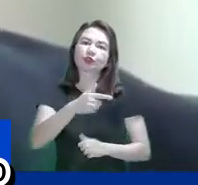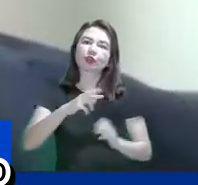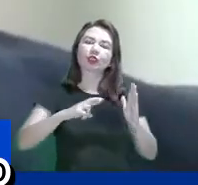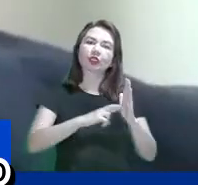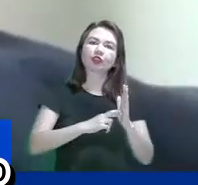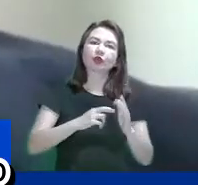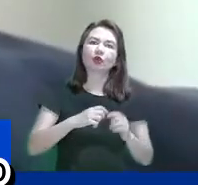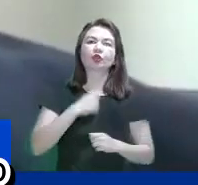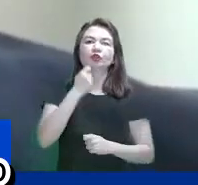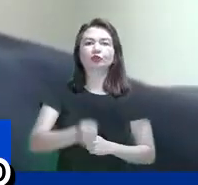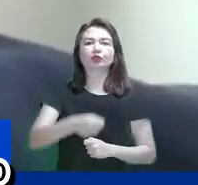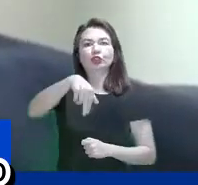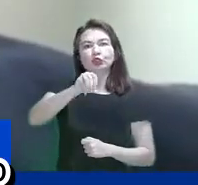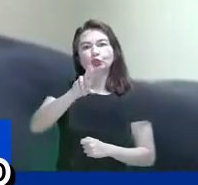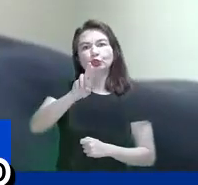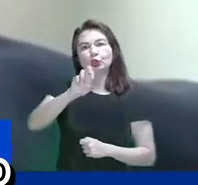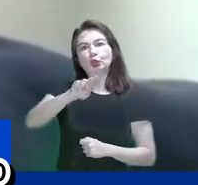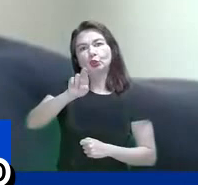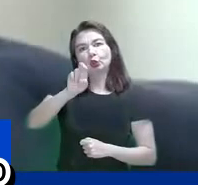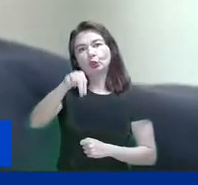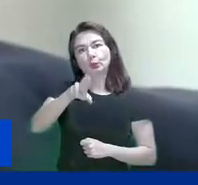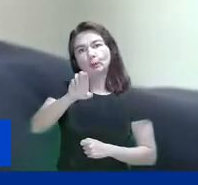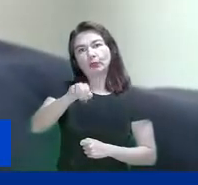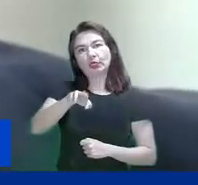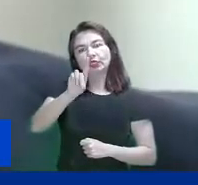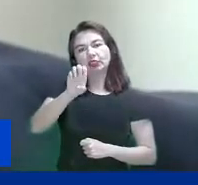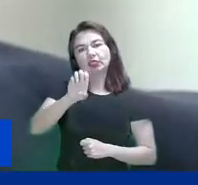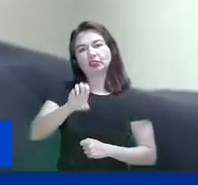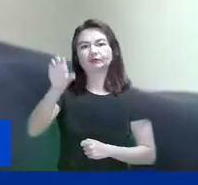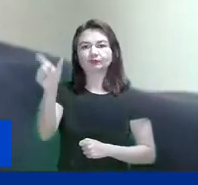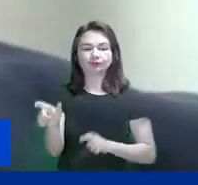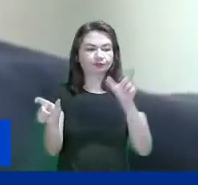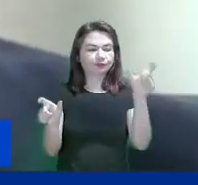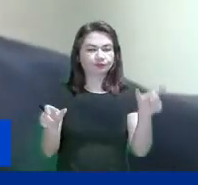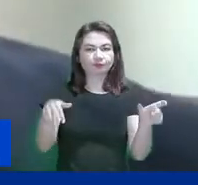Normande Souza, embargante ao Ministério Público Eleitoral, embargada